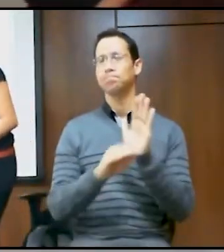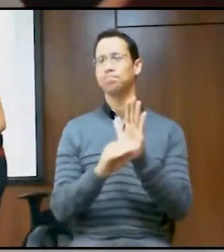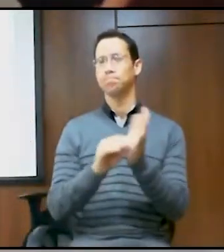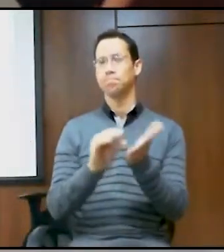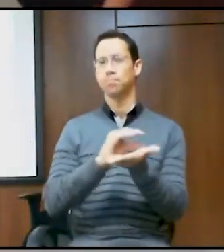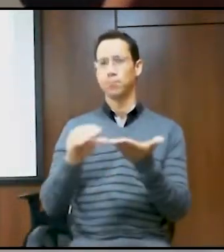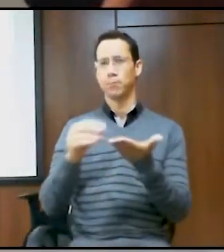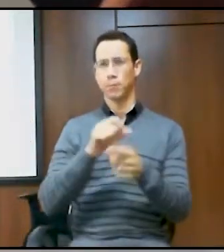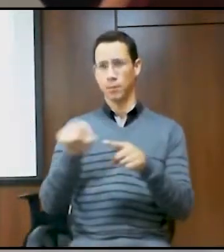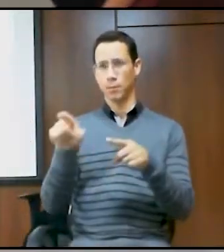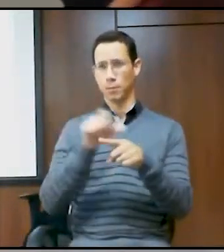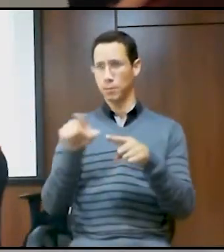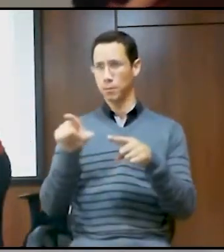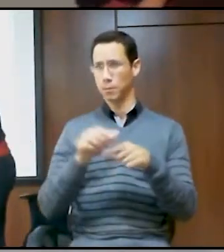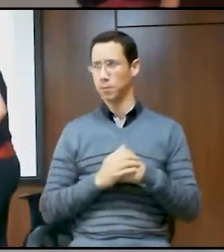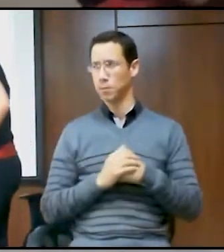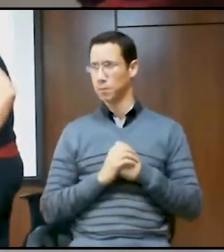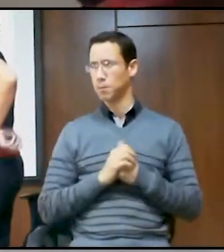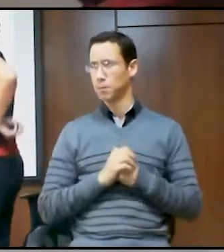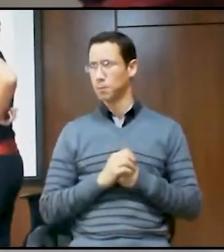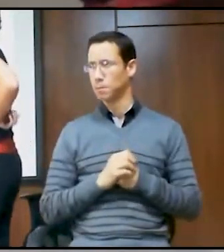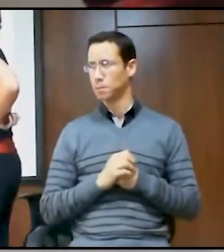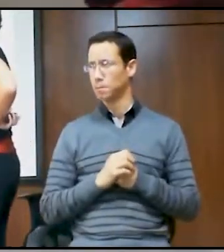eu queria chegar,